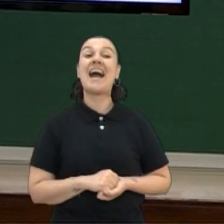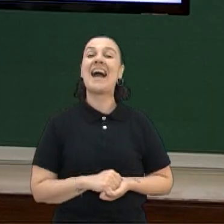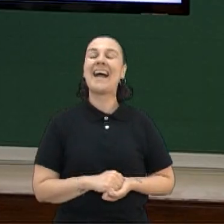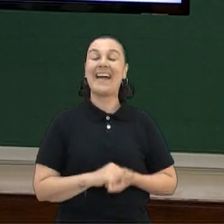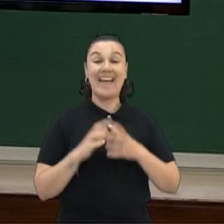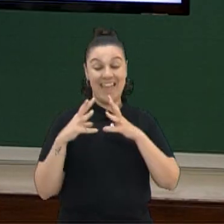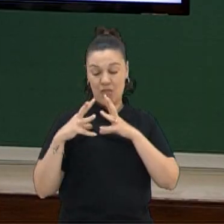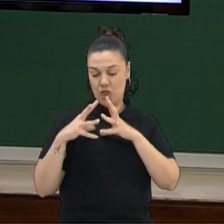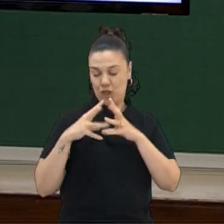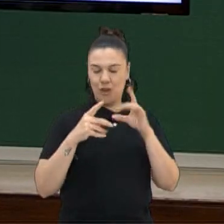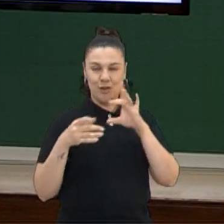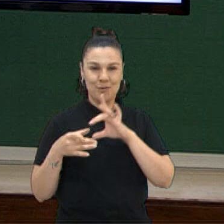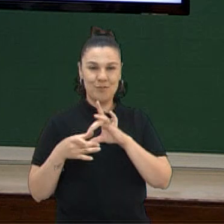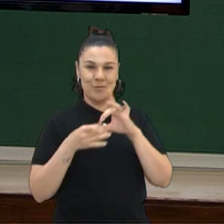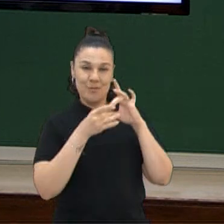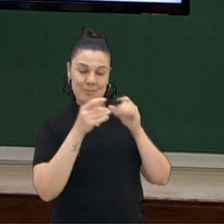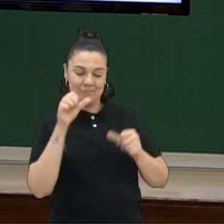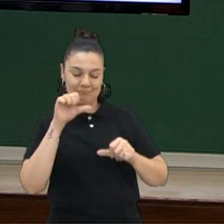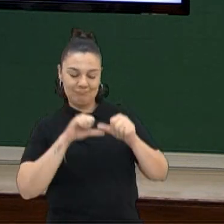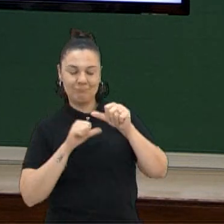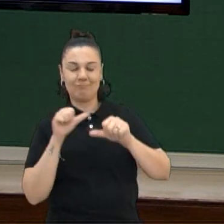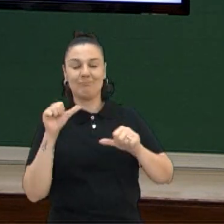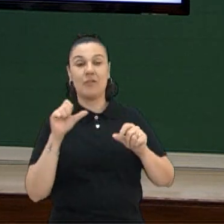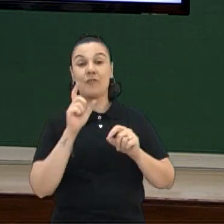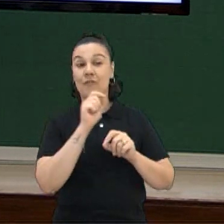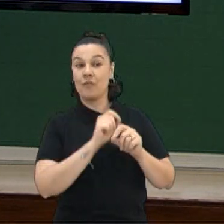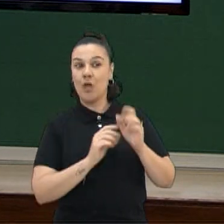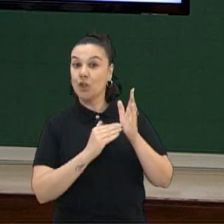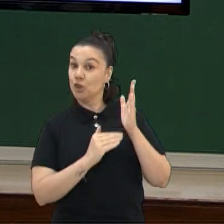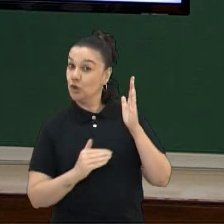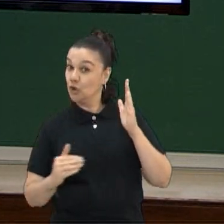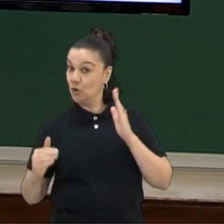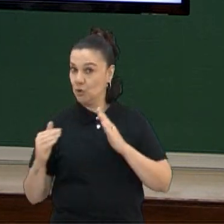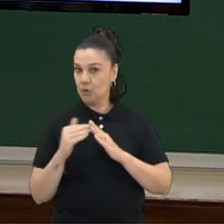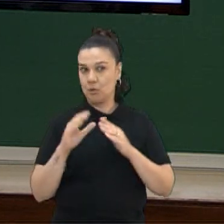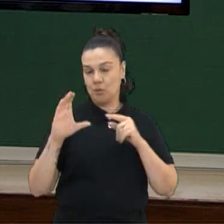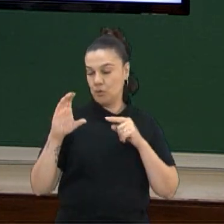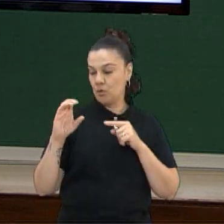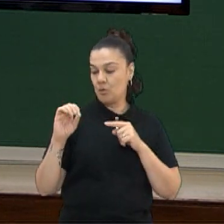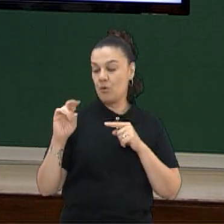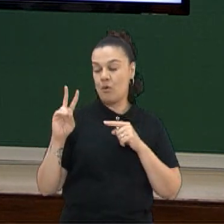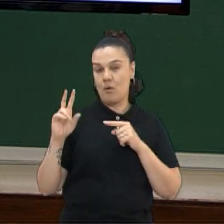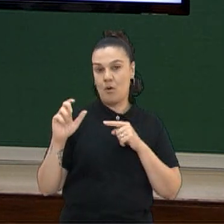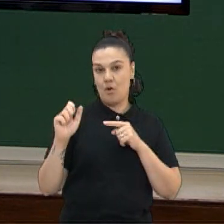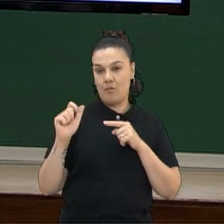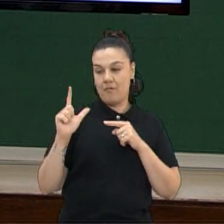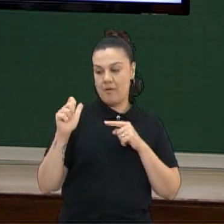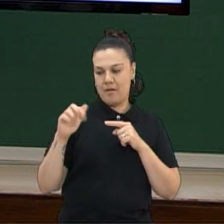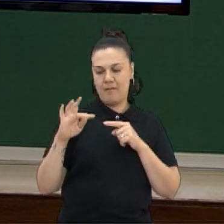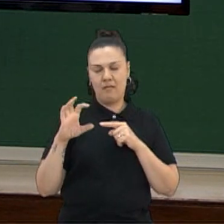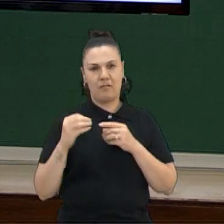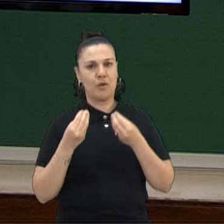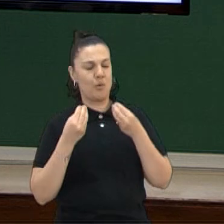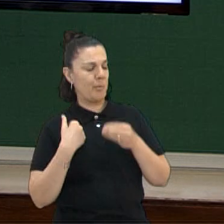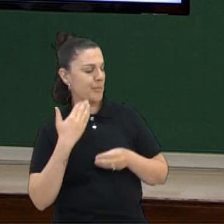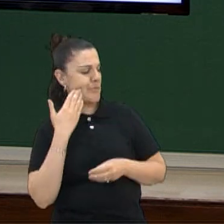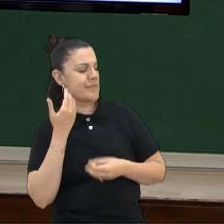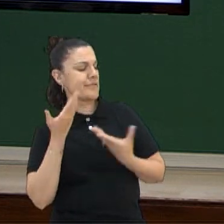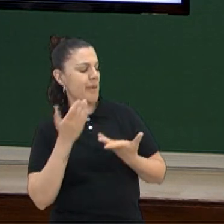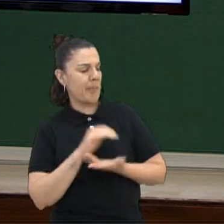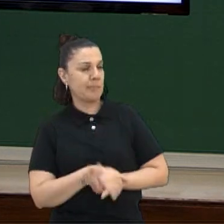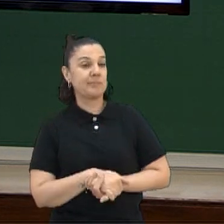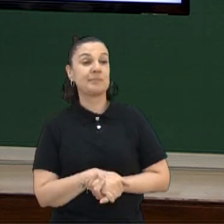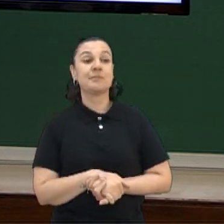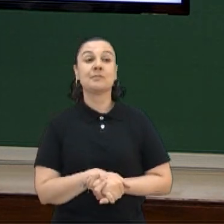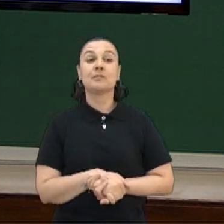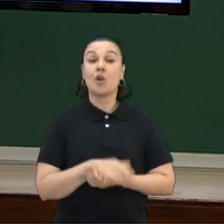Todos esses compostos fazem ligações covalentes, né? Como que você sabe que são ligações